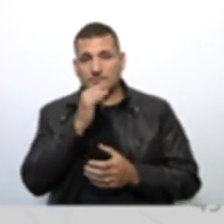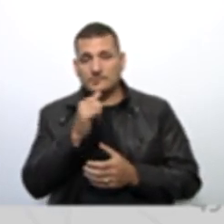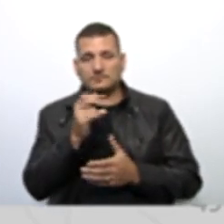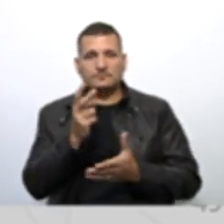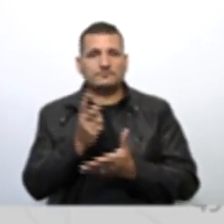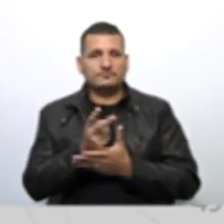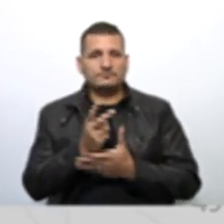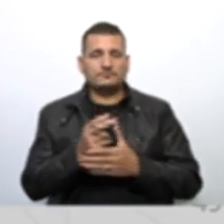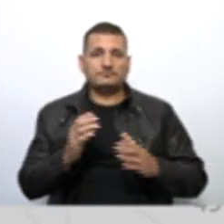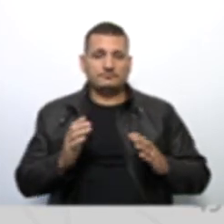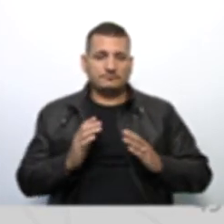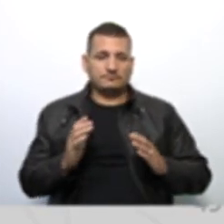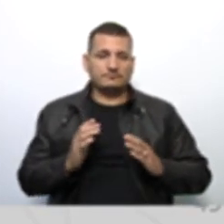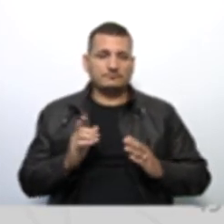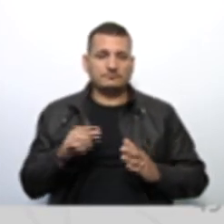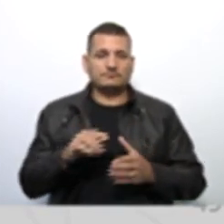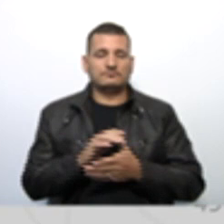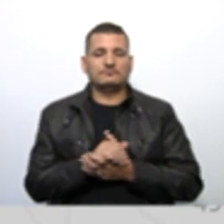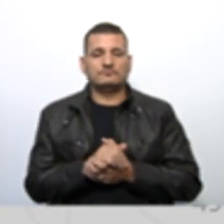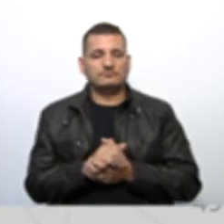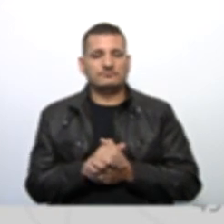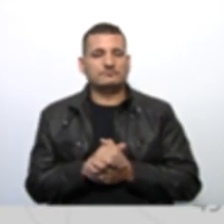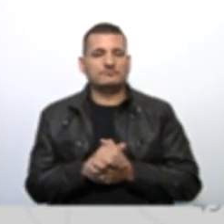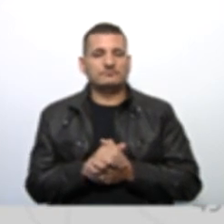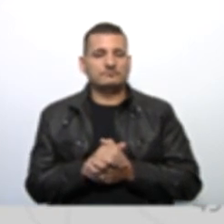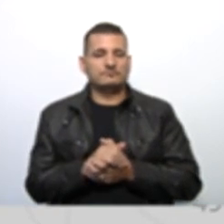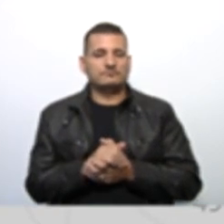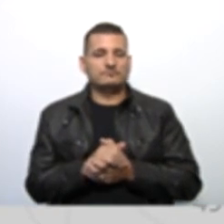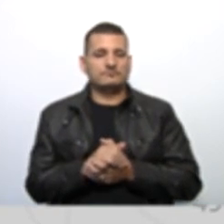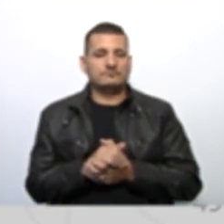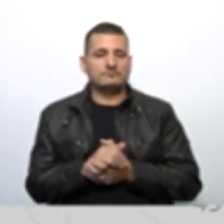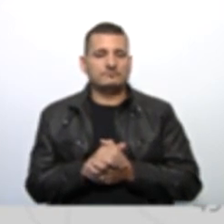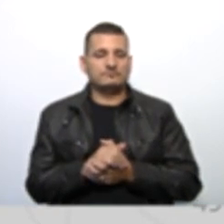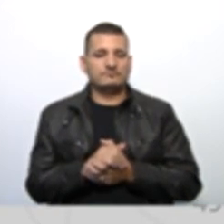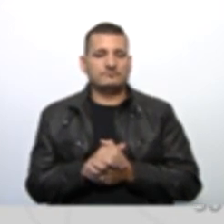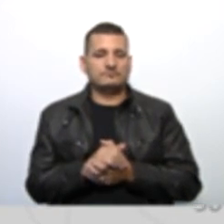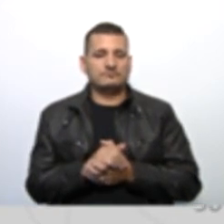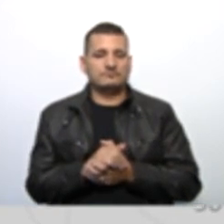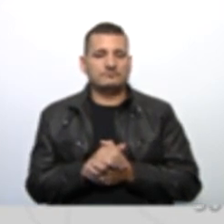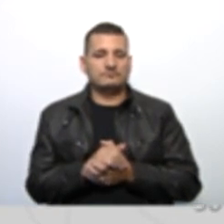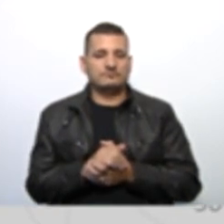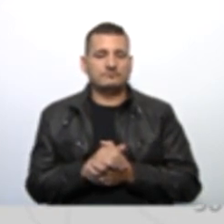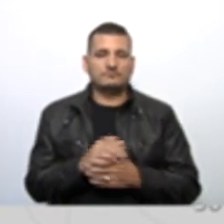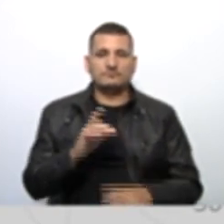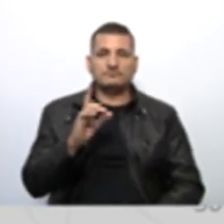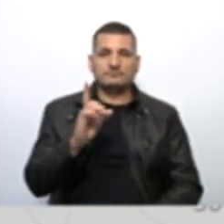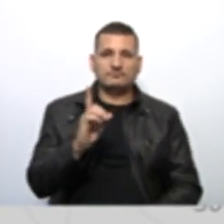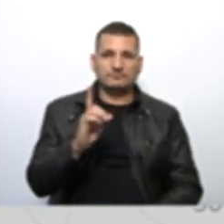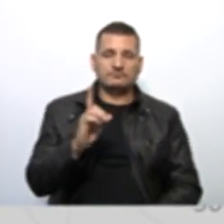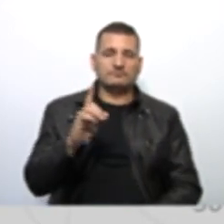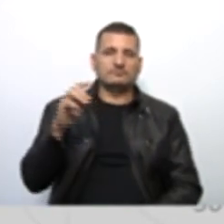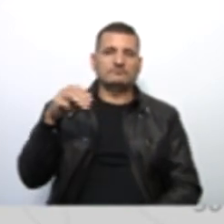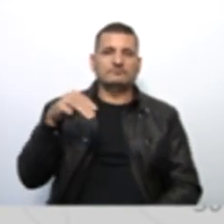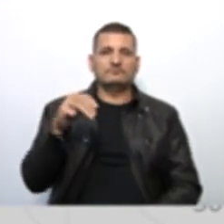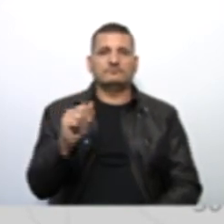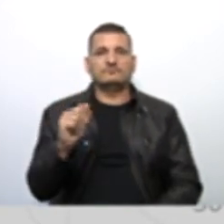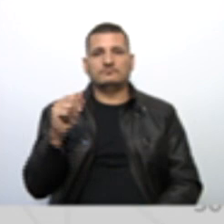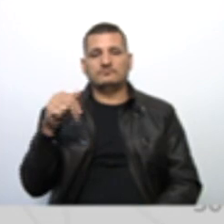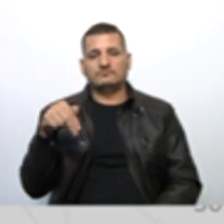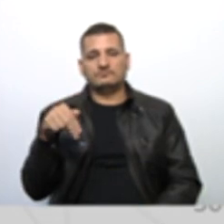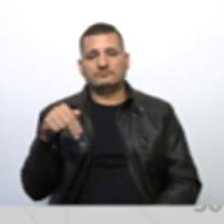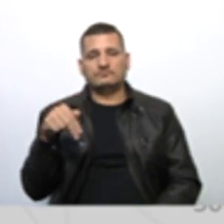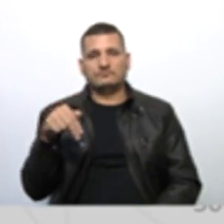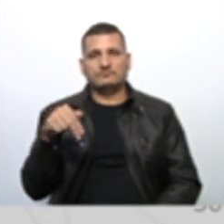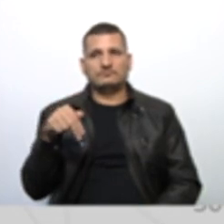mesma cidade, a resposta correta, pessoal, é qual? Letra D de dado, MAN,